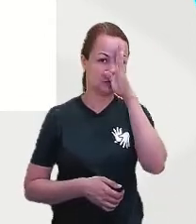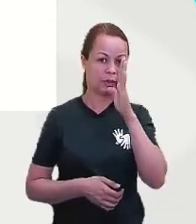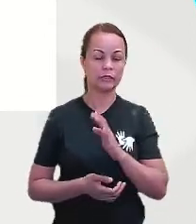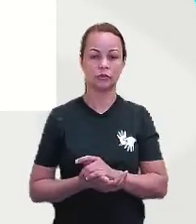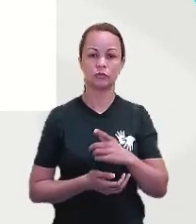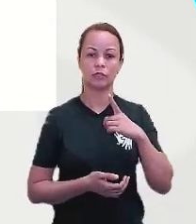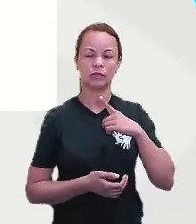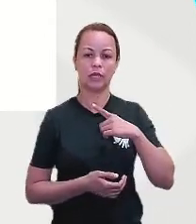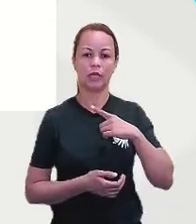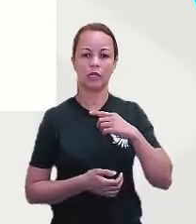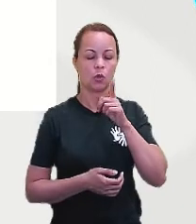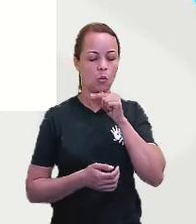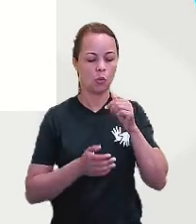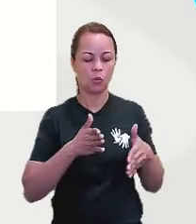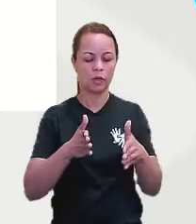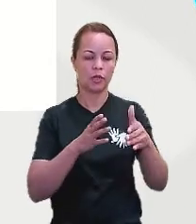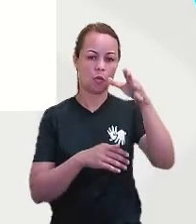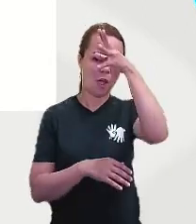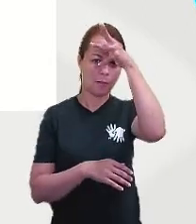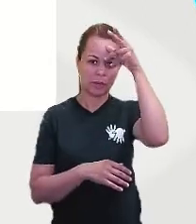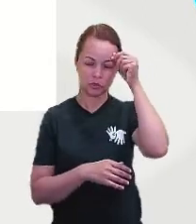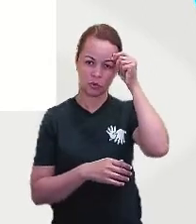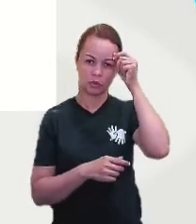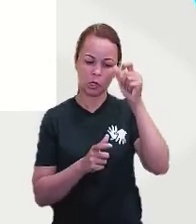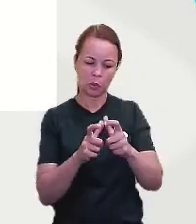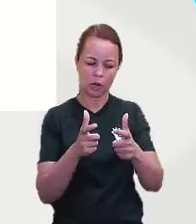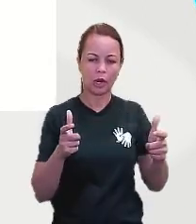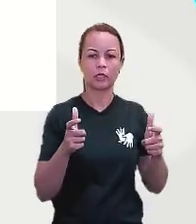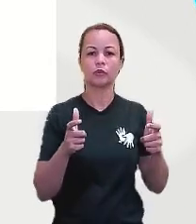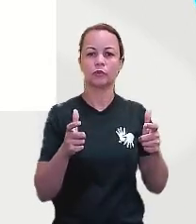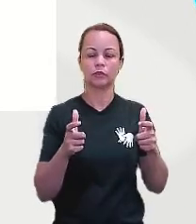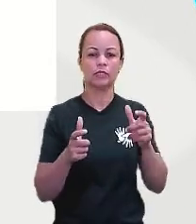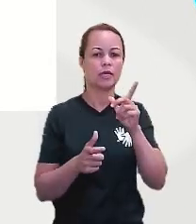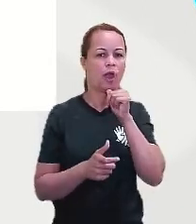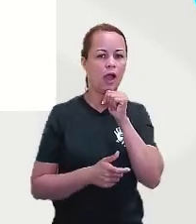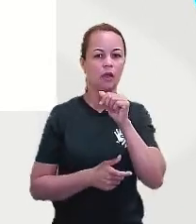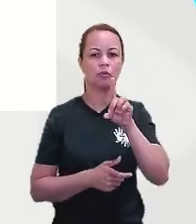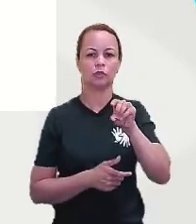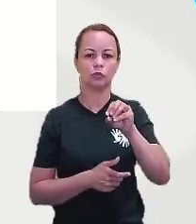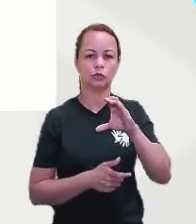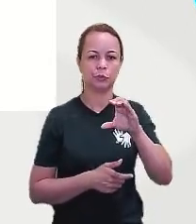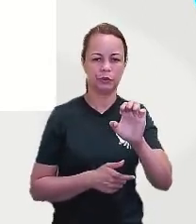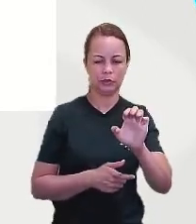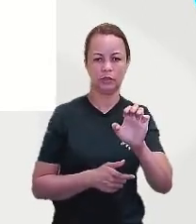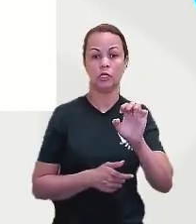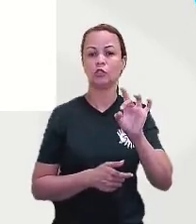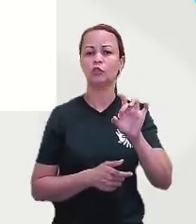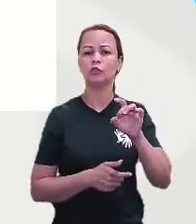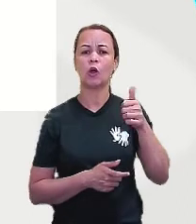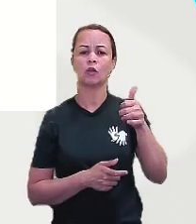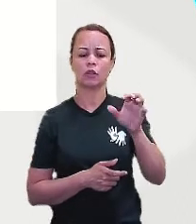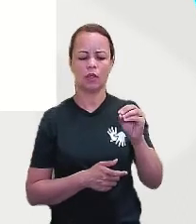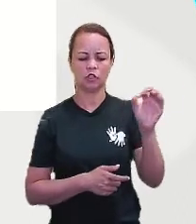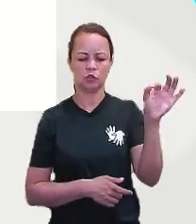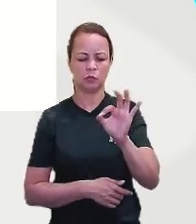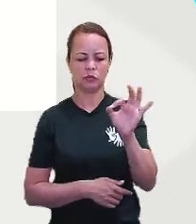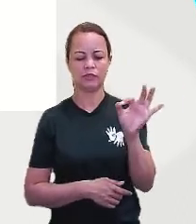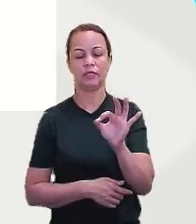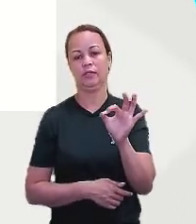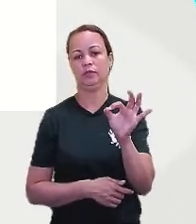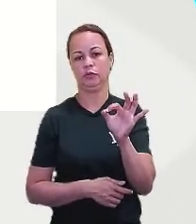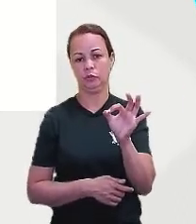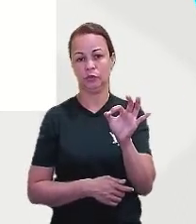rio Amazonas, por exemplo, que é o maior rio de água doce do mundo, apenas 10% das residências são atendidas